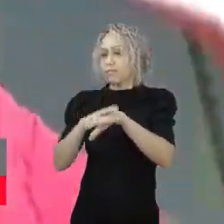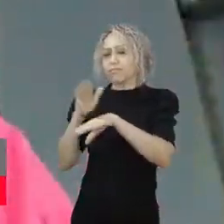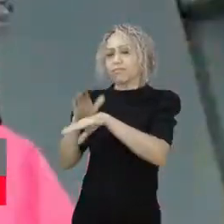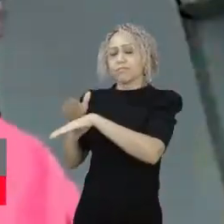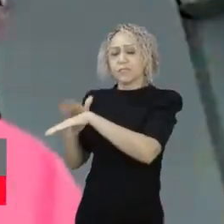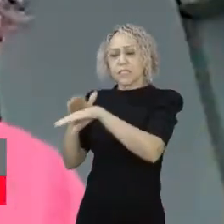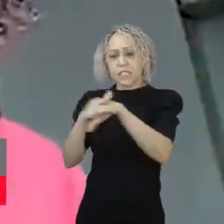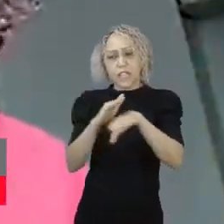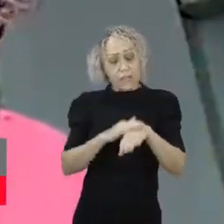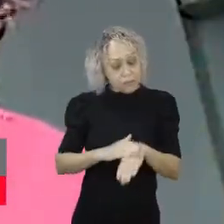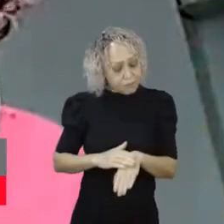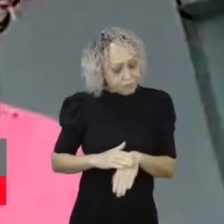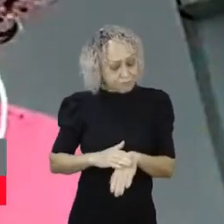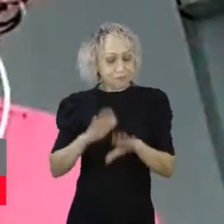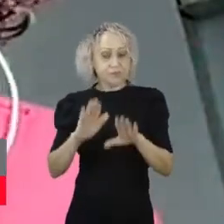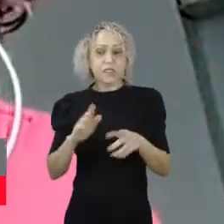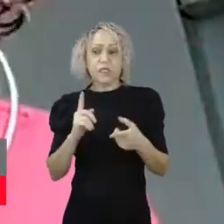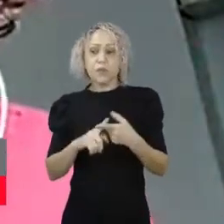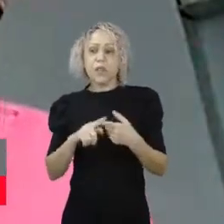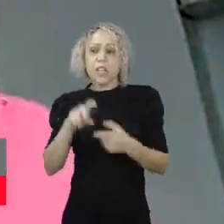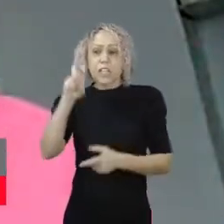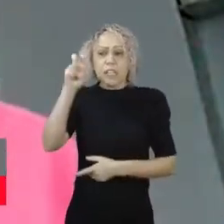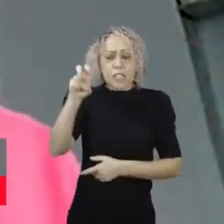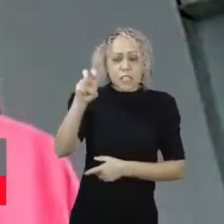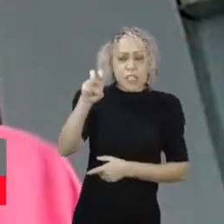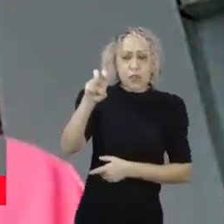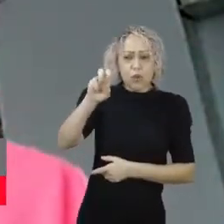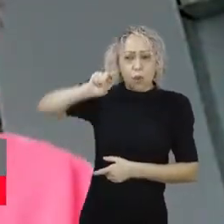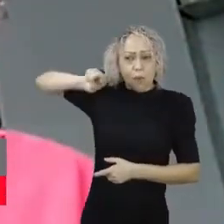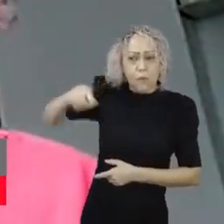dos 5.500 municípios,